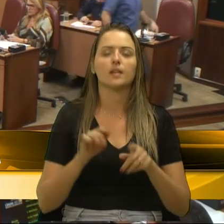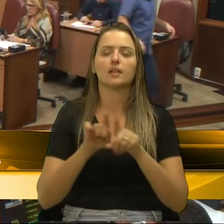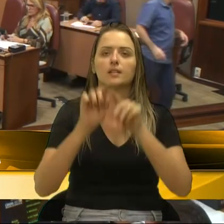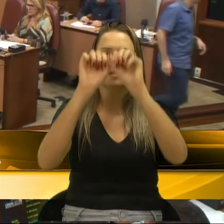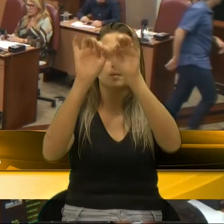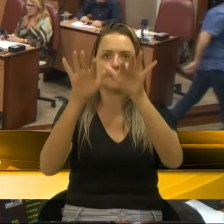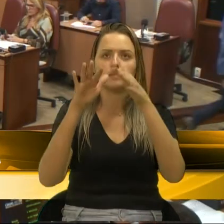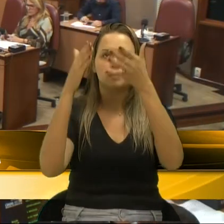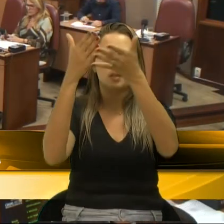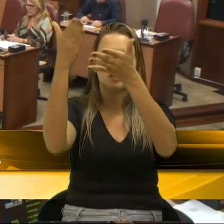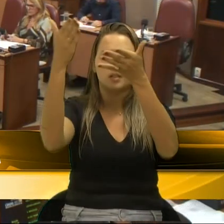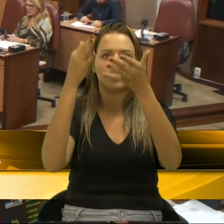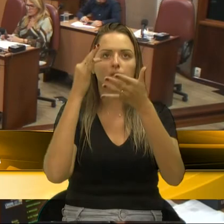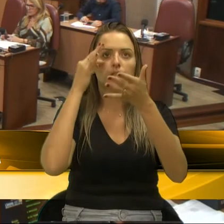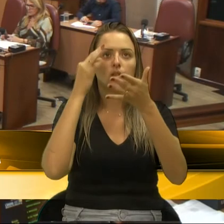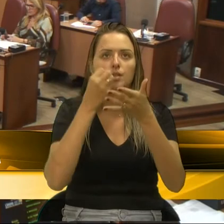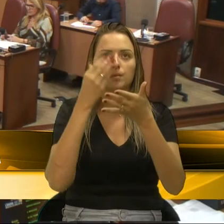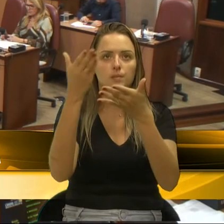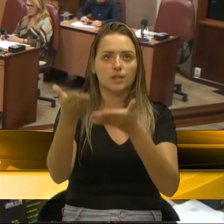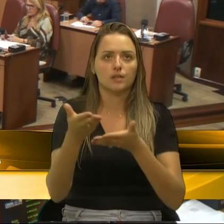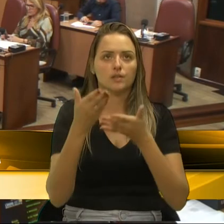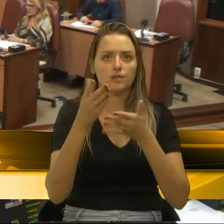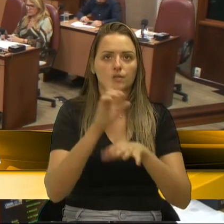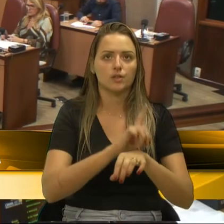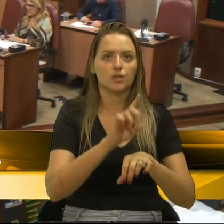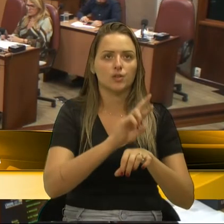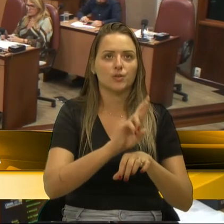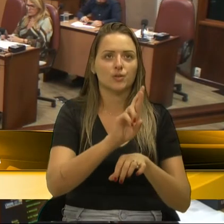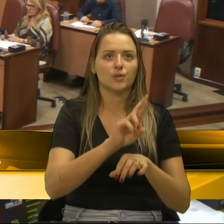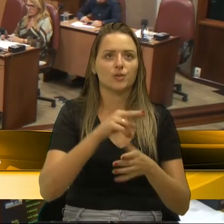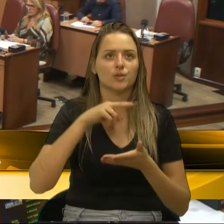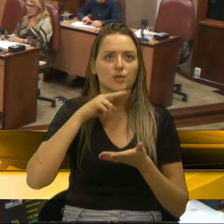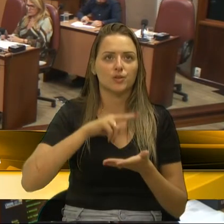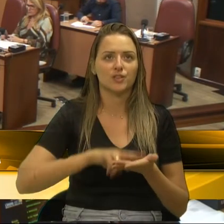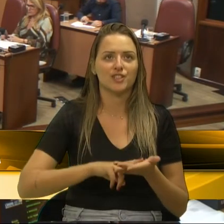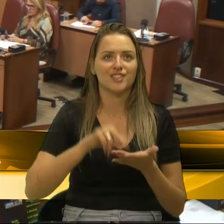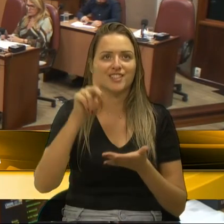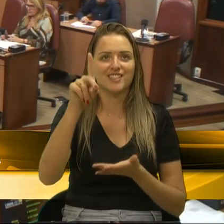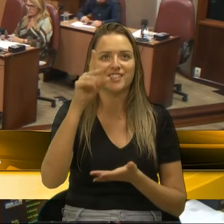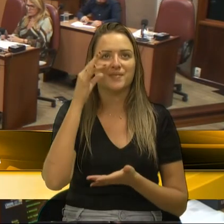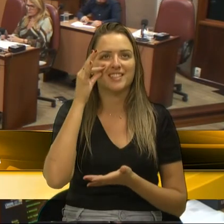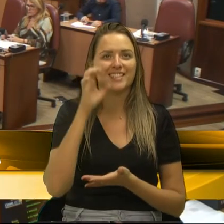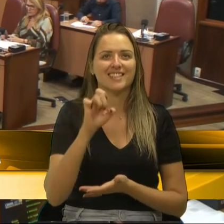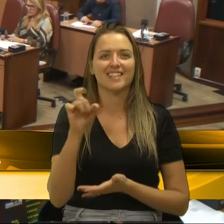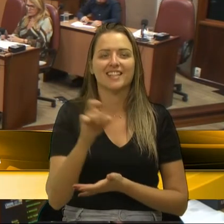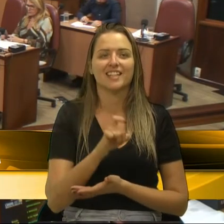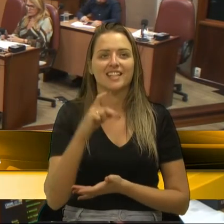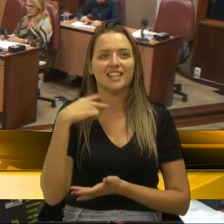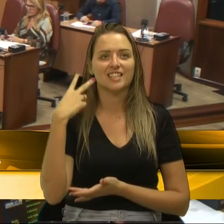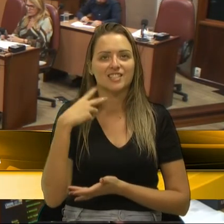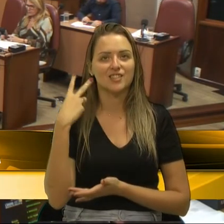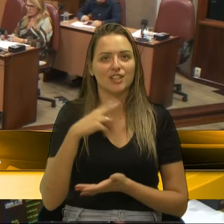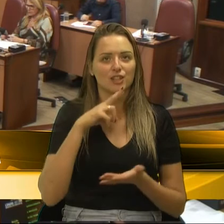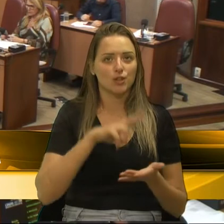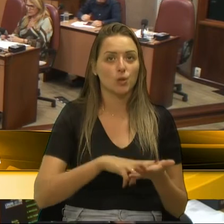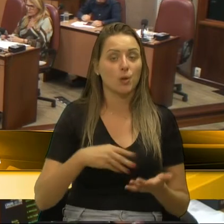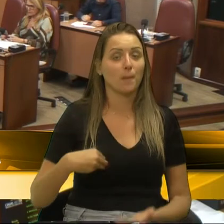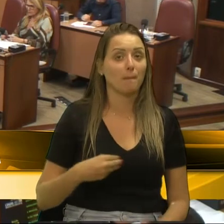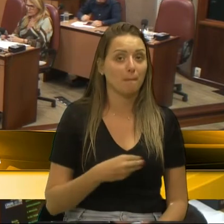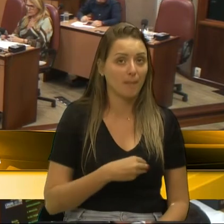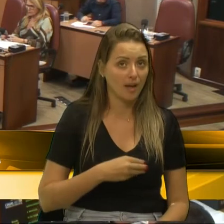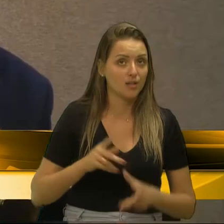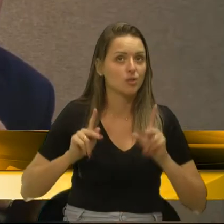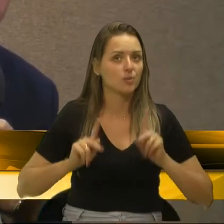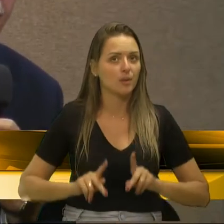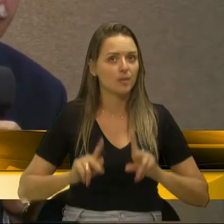aqui do plenário, dar as boas-vindas ao doutor Virgili Costa, ex-vereador desta casa, um médico, uma pessoa